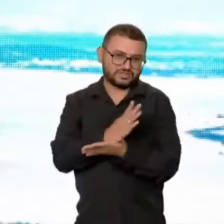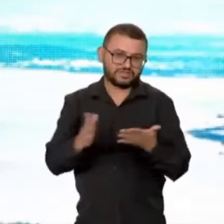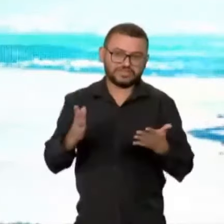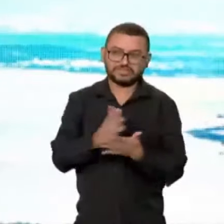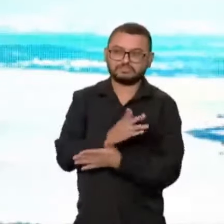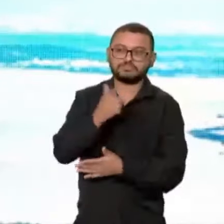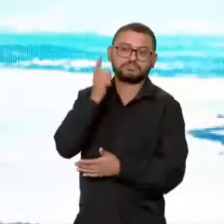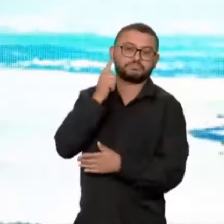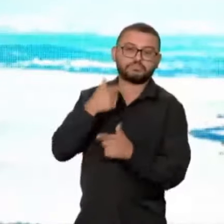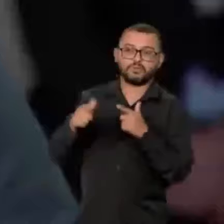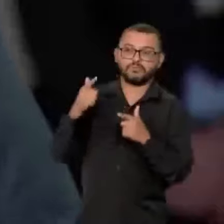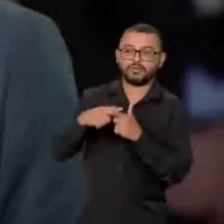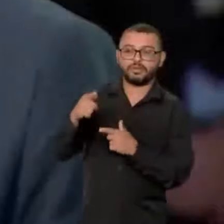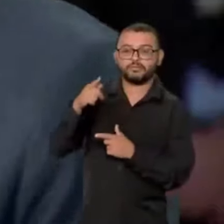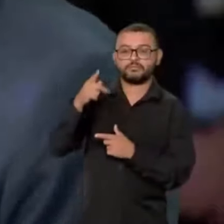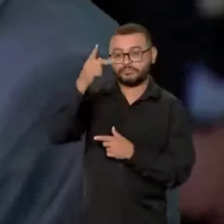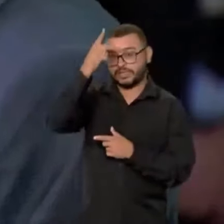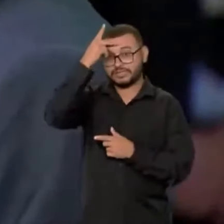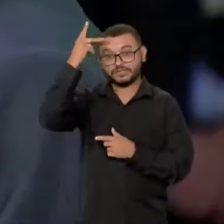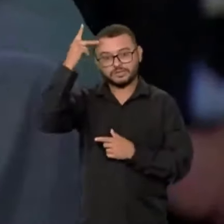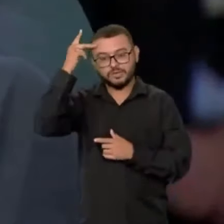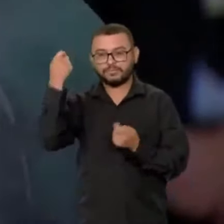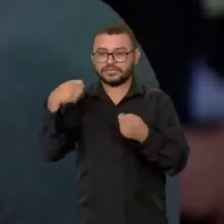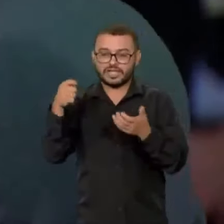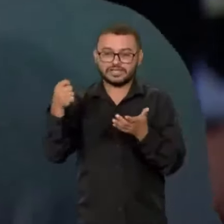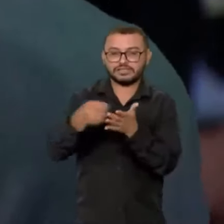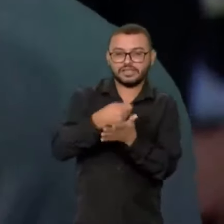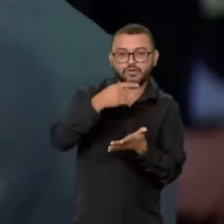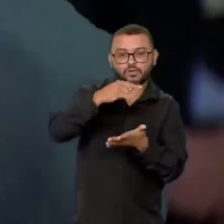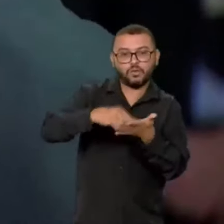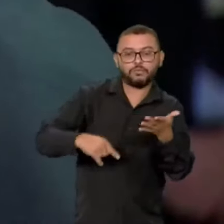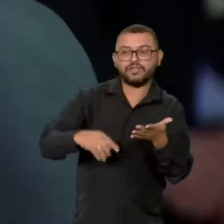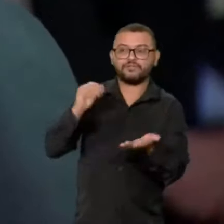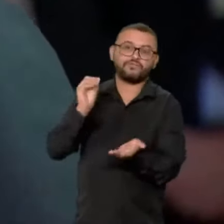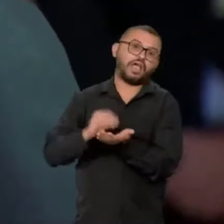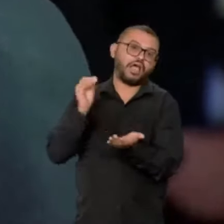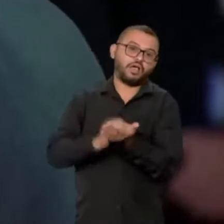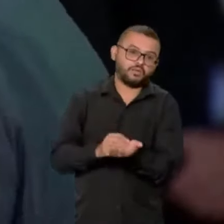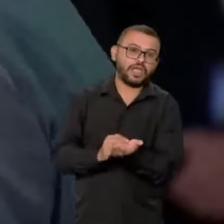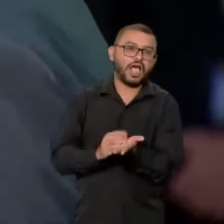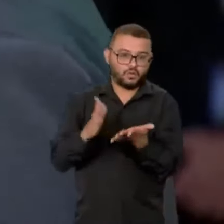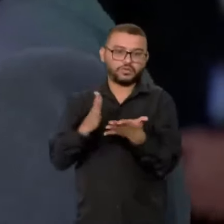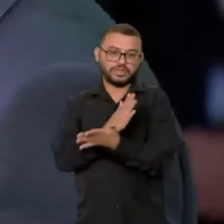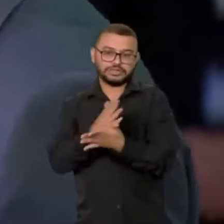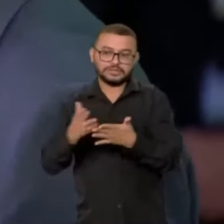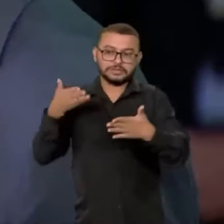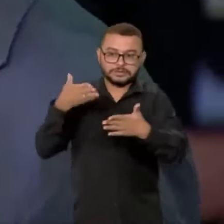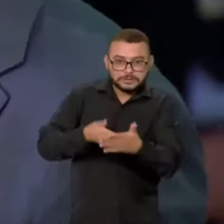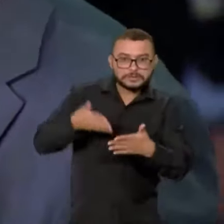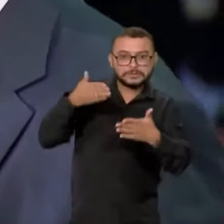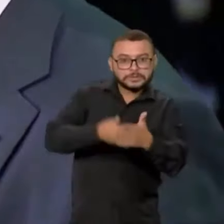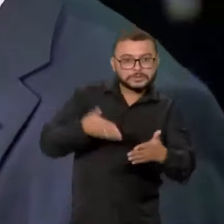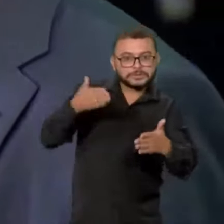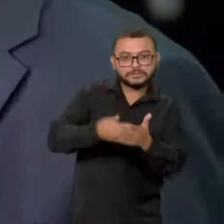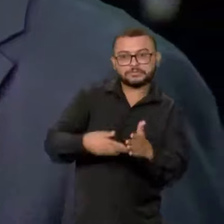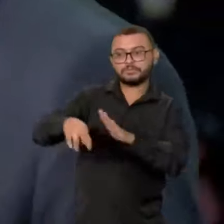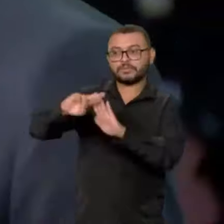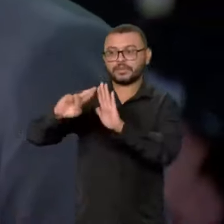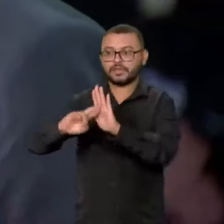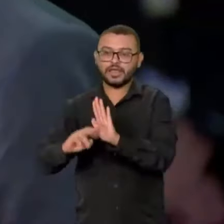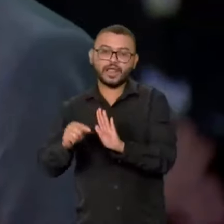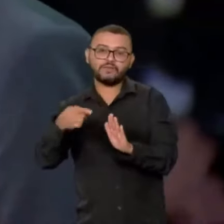emperra num funcionário de terceiro escalão que tem que assinar um papel, porque também o manual não dizia que ele poderia